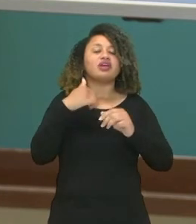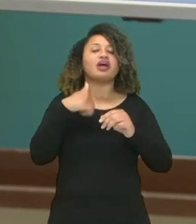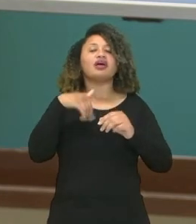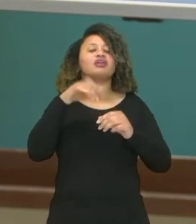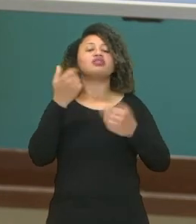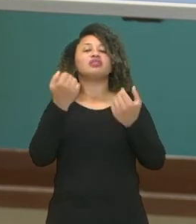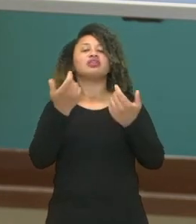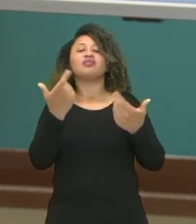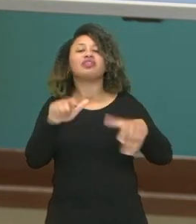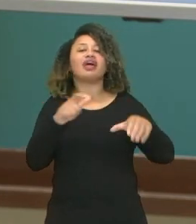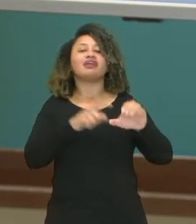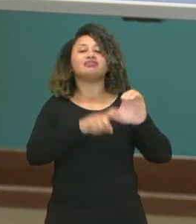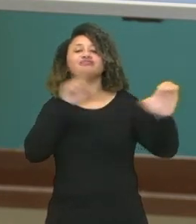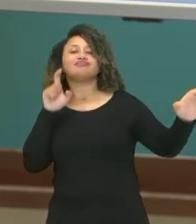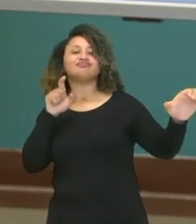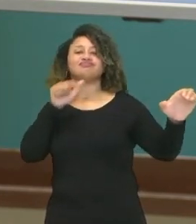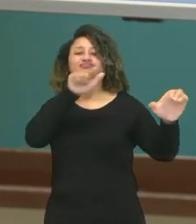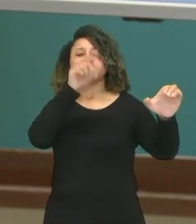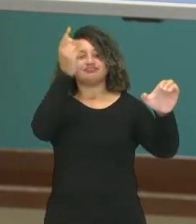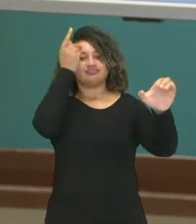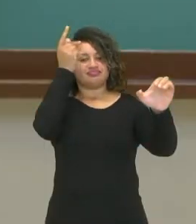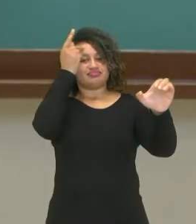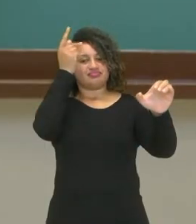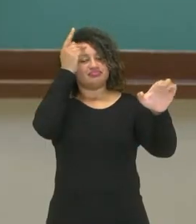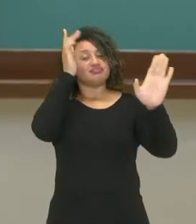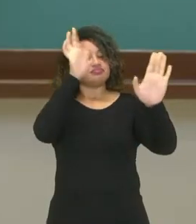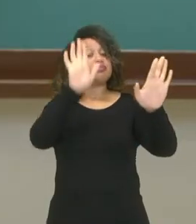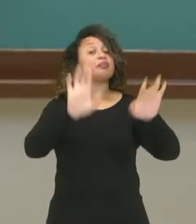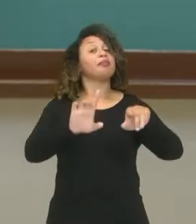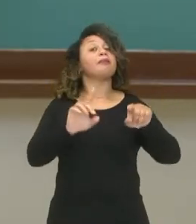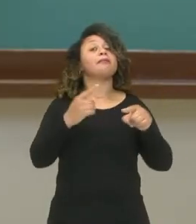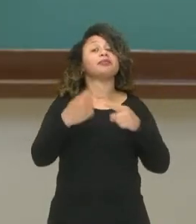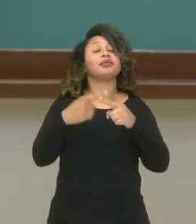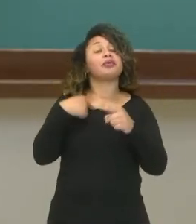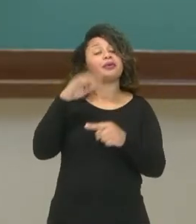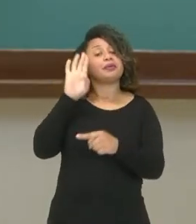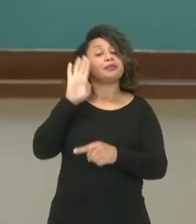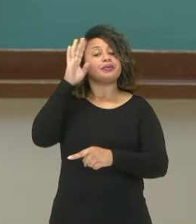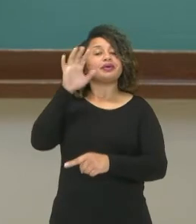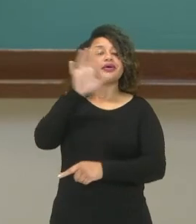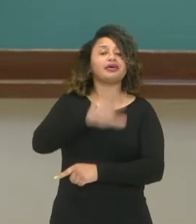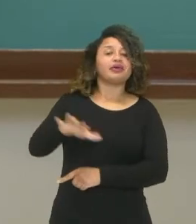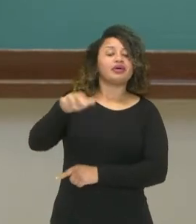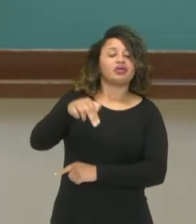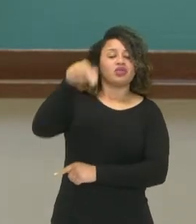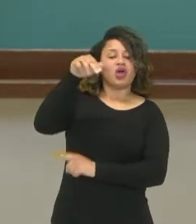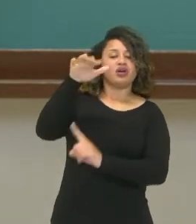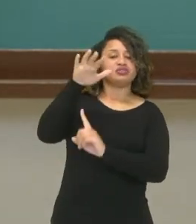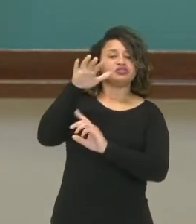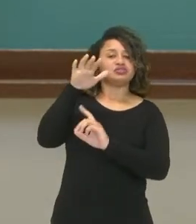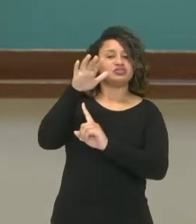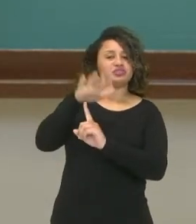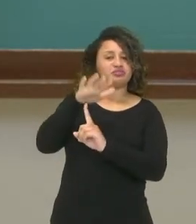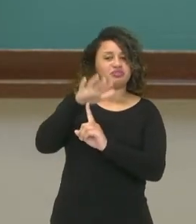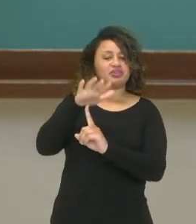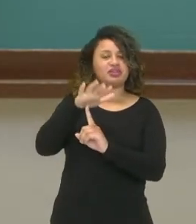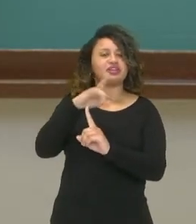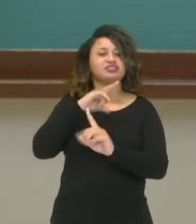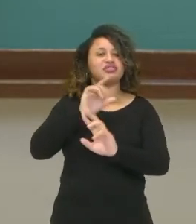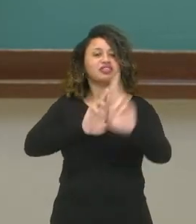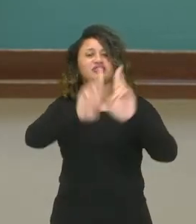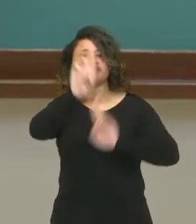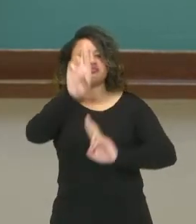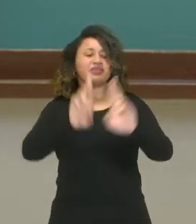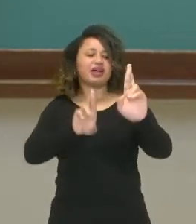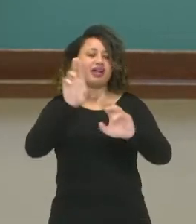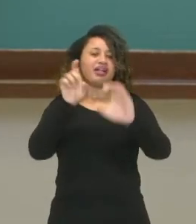dependência que tinha em relação a São Paulo. Até então, principalmente esta região norte do Paraná tinha uma relação de dependência